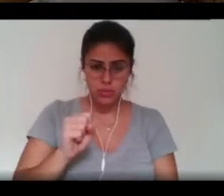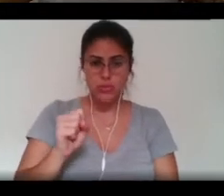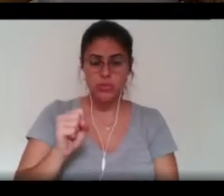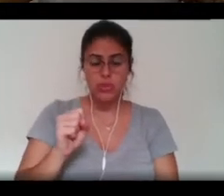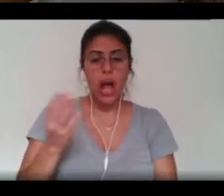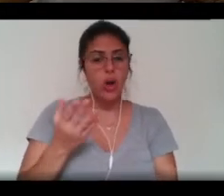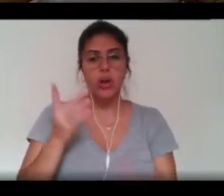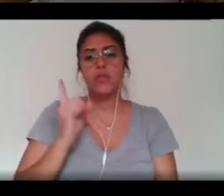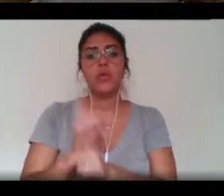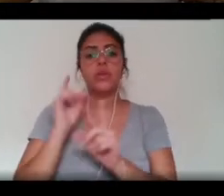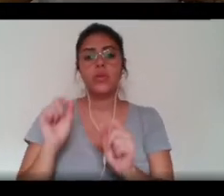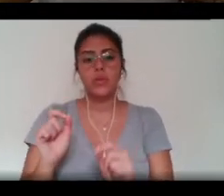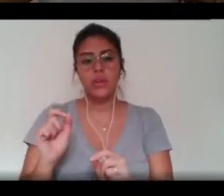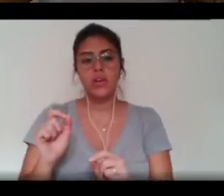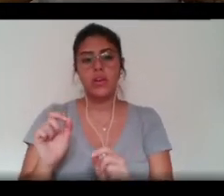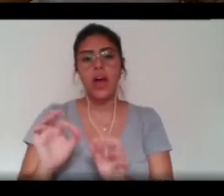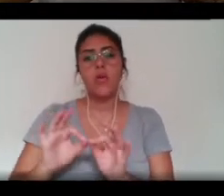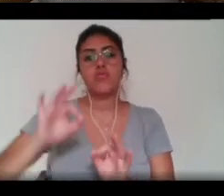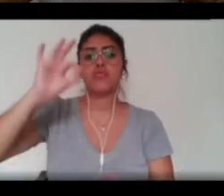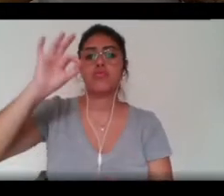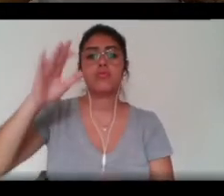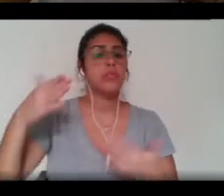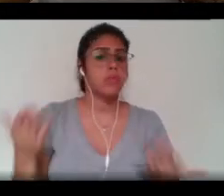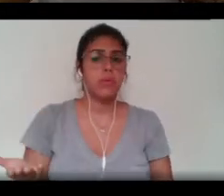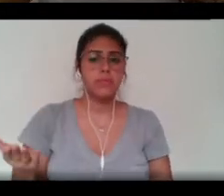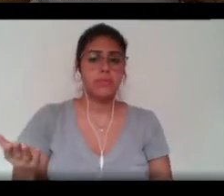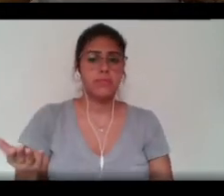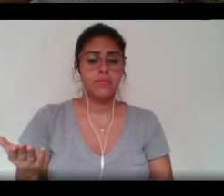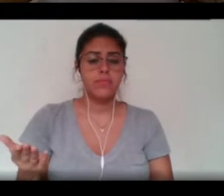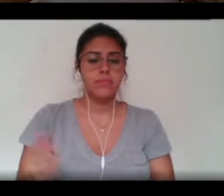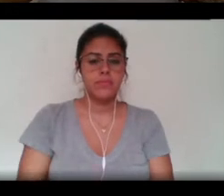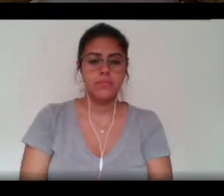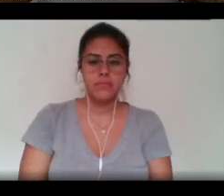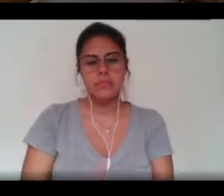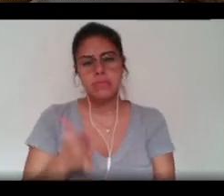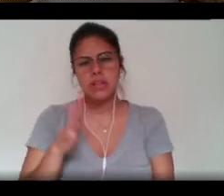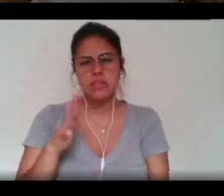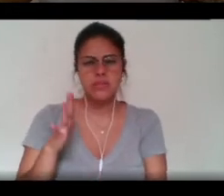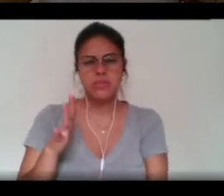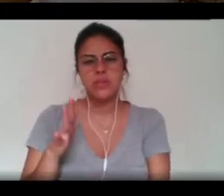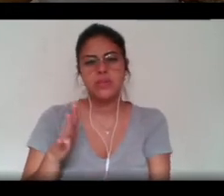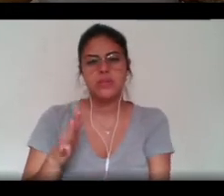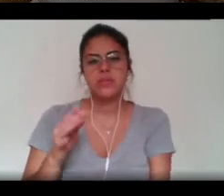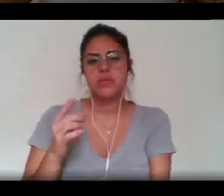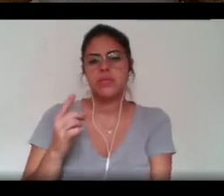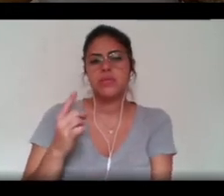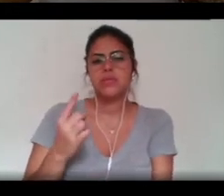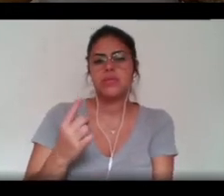aqui é igual a mais ou menos